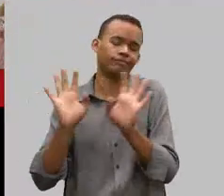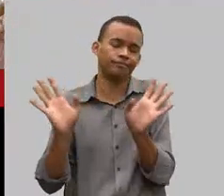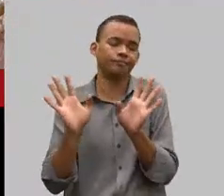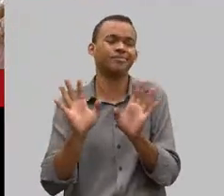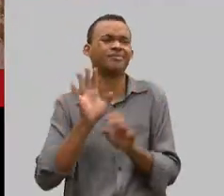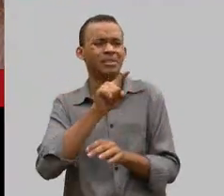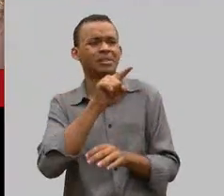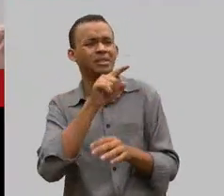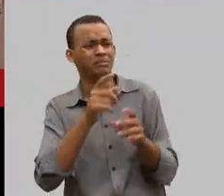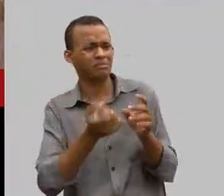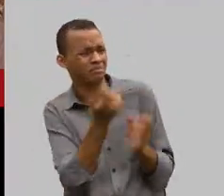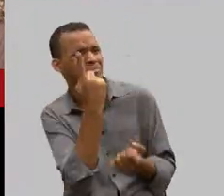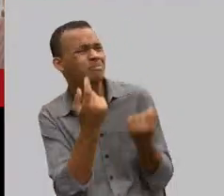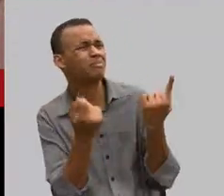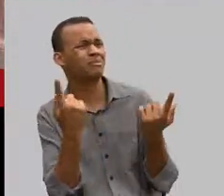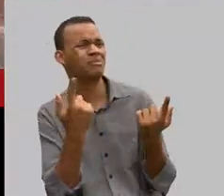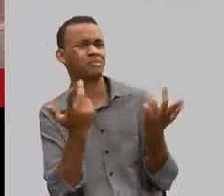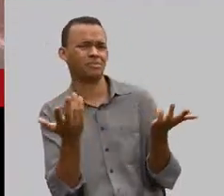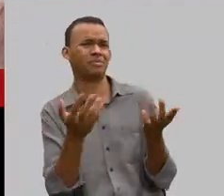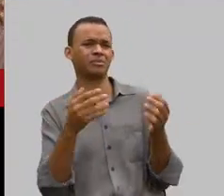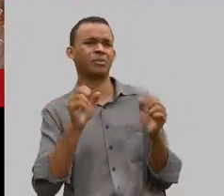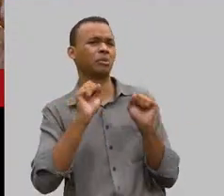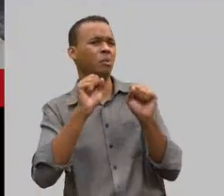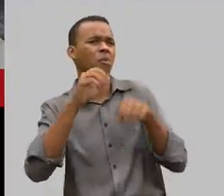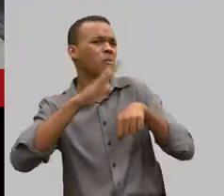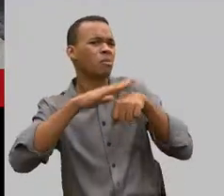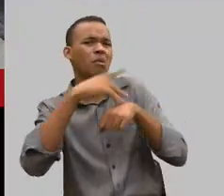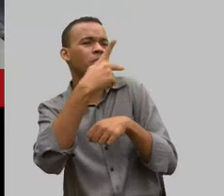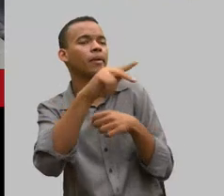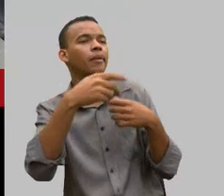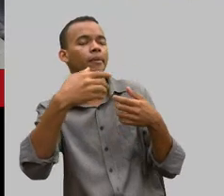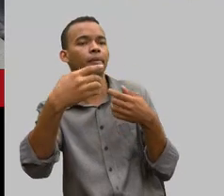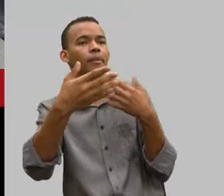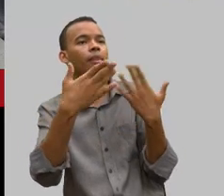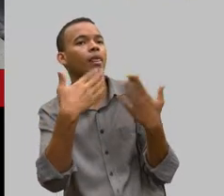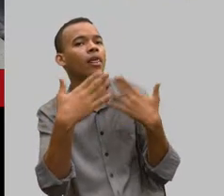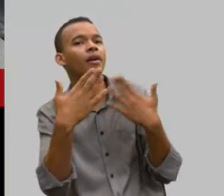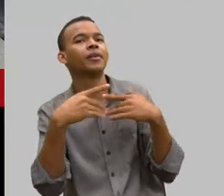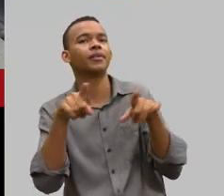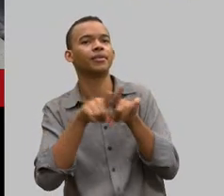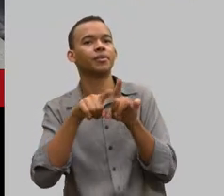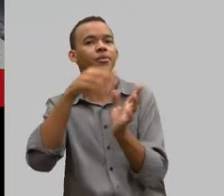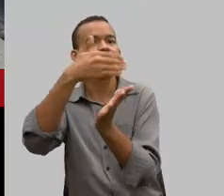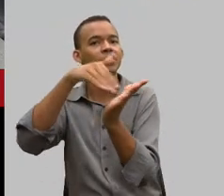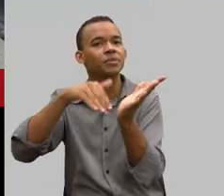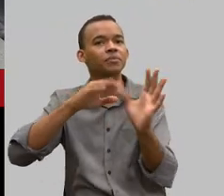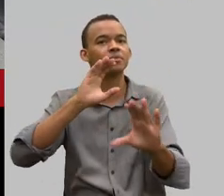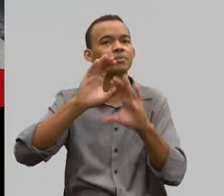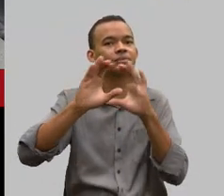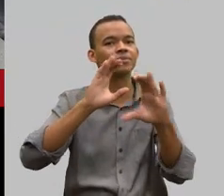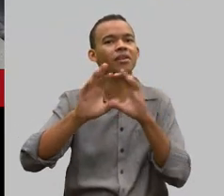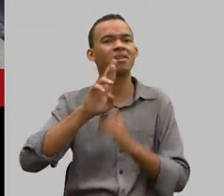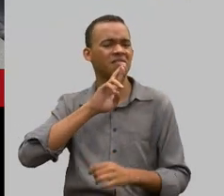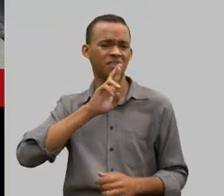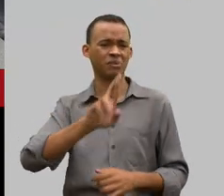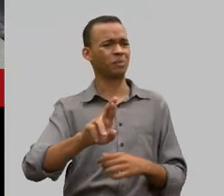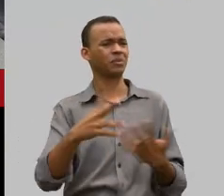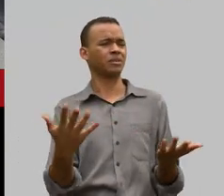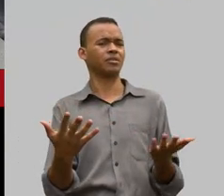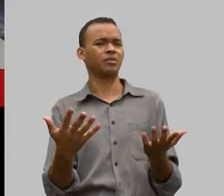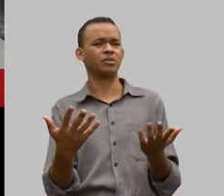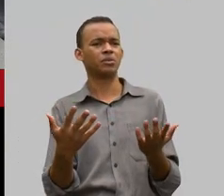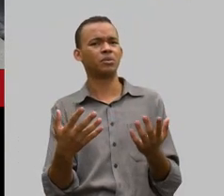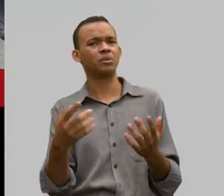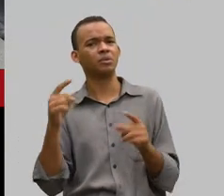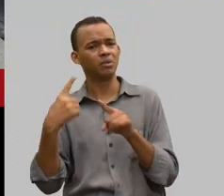ele faz isso mesmo é próprio né dos nossos diálogos secretário de comunicação não responde a denúncia que um